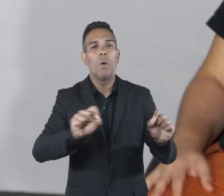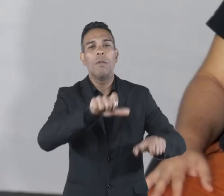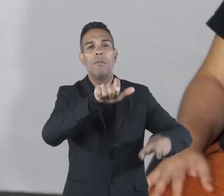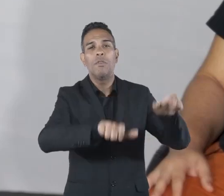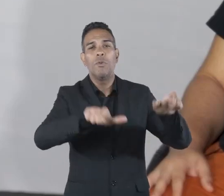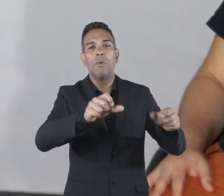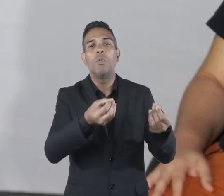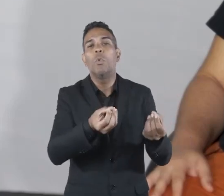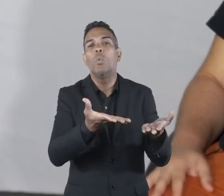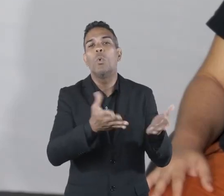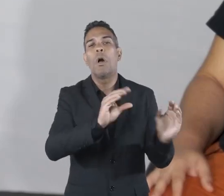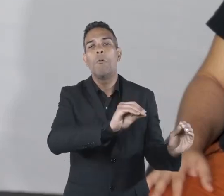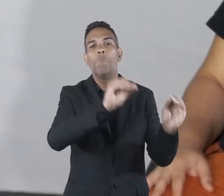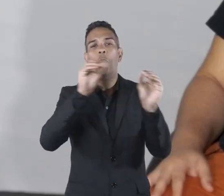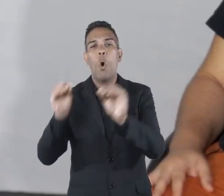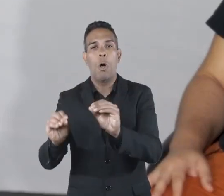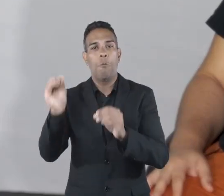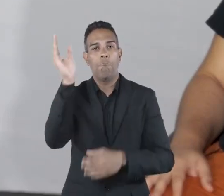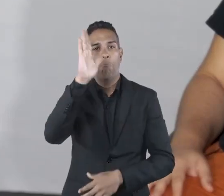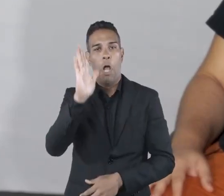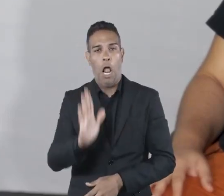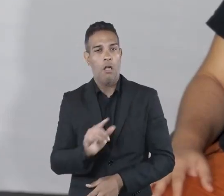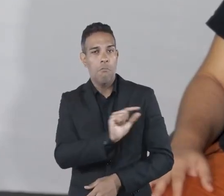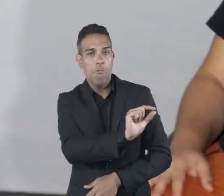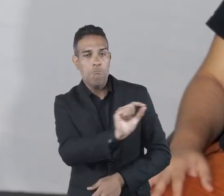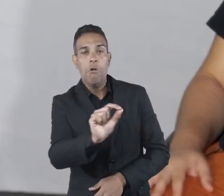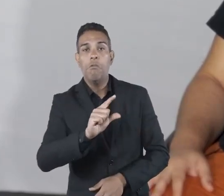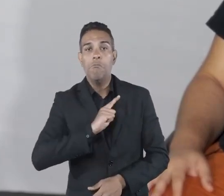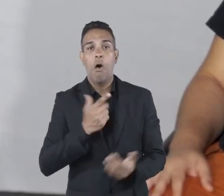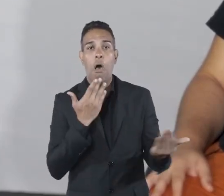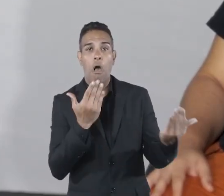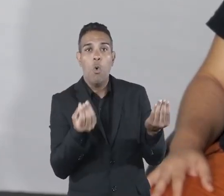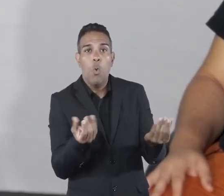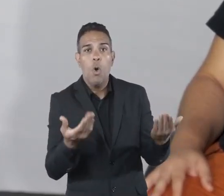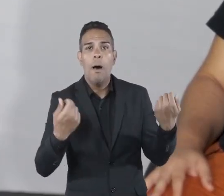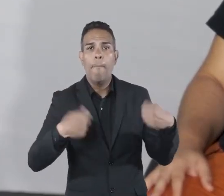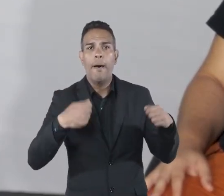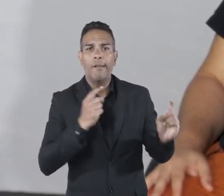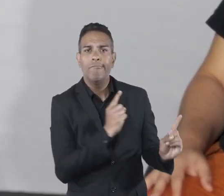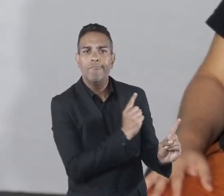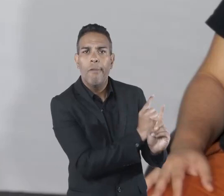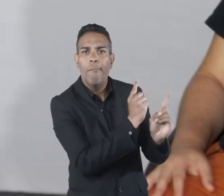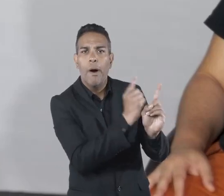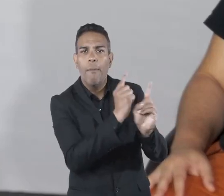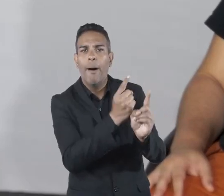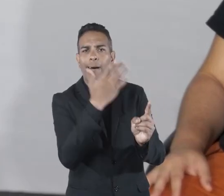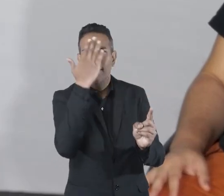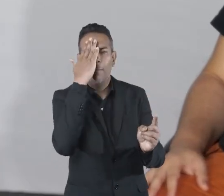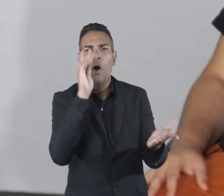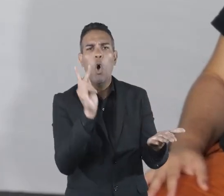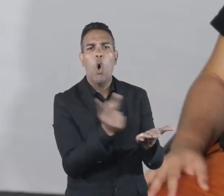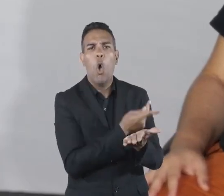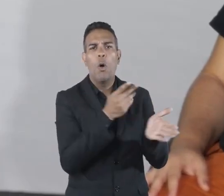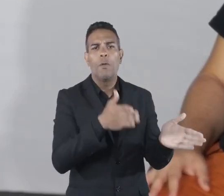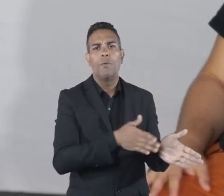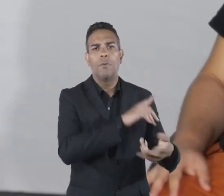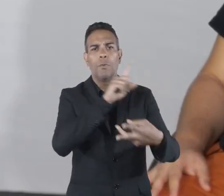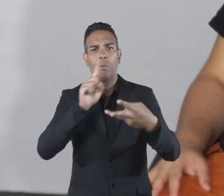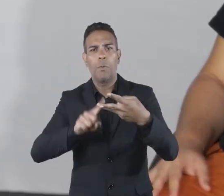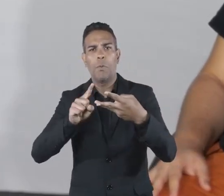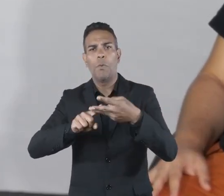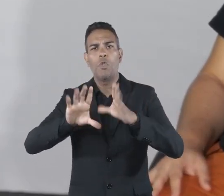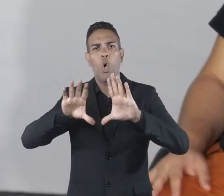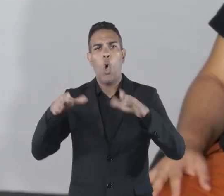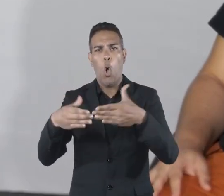os imigrantes, ninguém não sabe onde eles estão todos cantos. E talvez precisa chegar a eles. E o